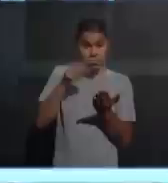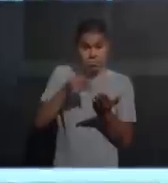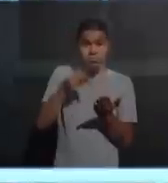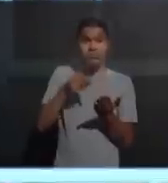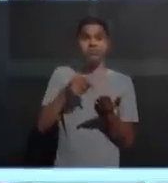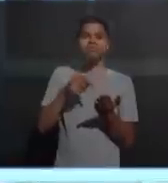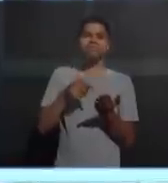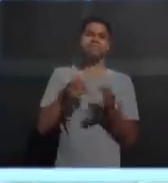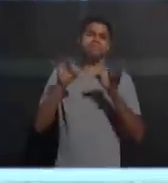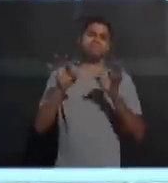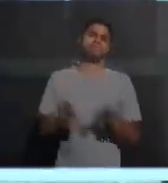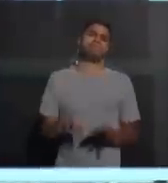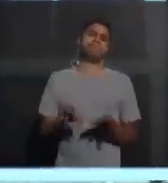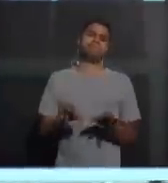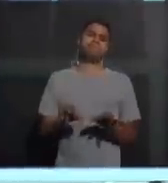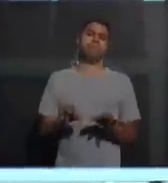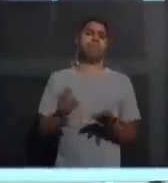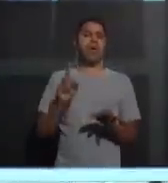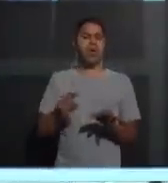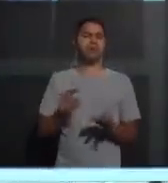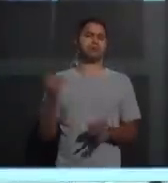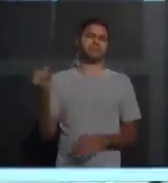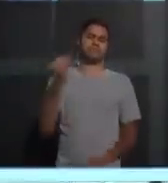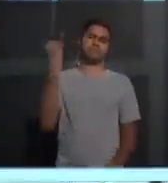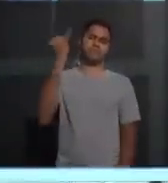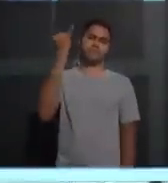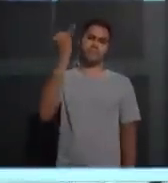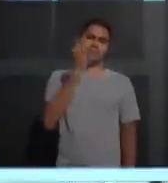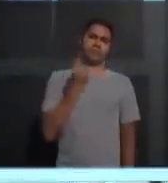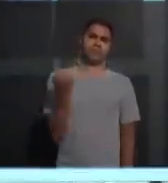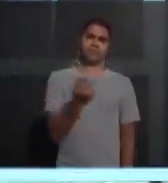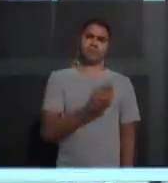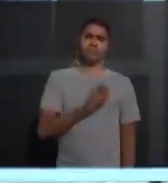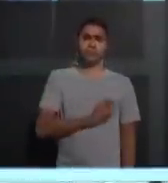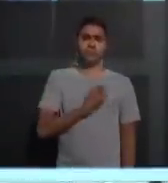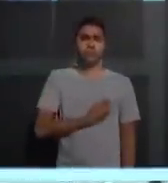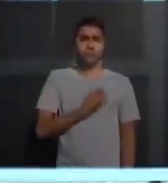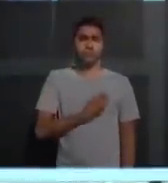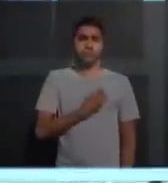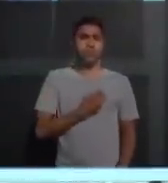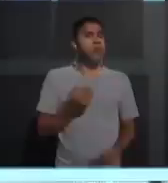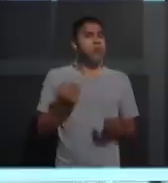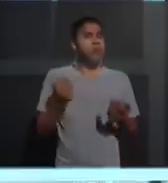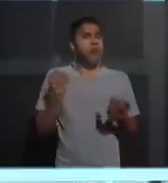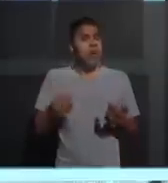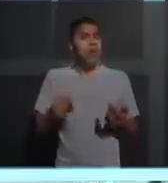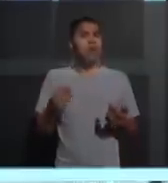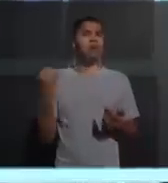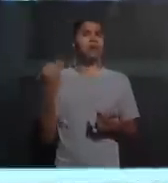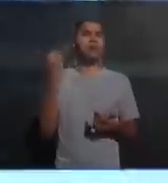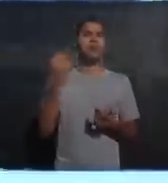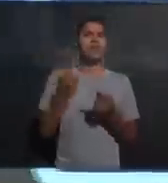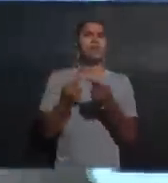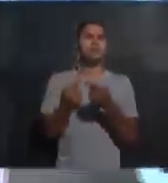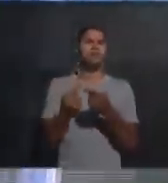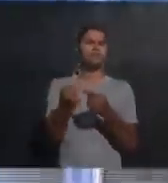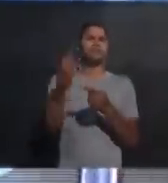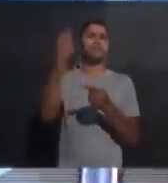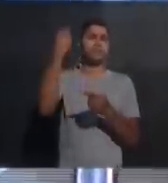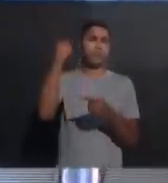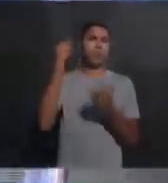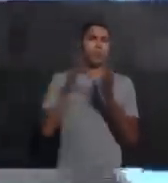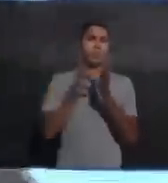deus com certeza é algo muito importante para as nossas vidas e é tão importante que um dia jesus ele